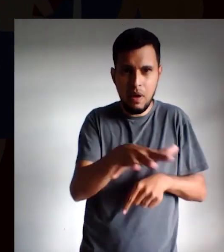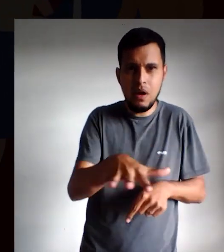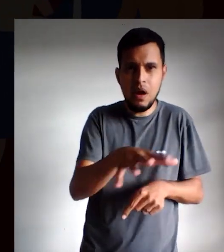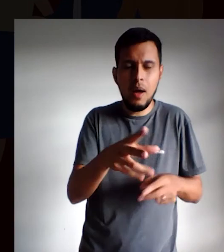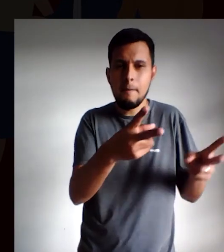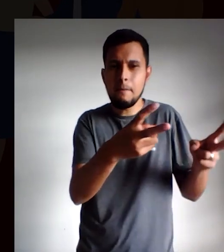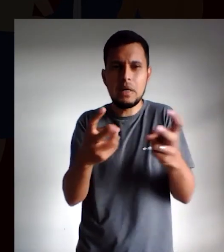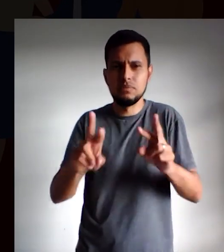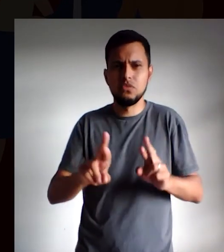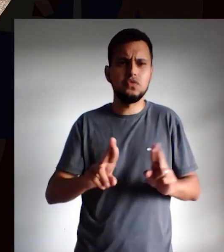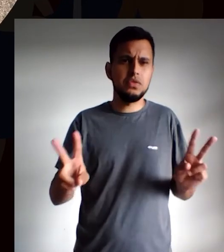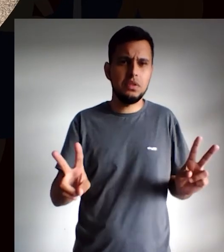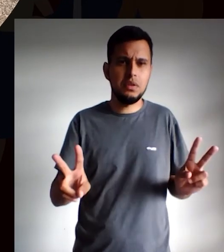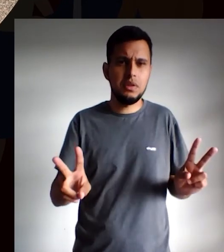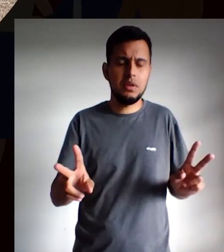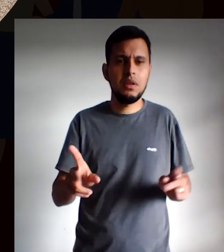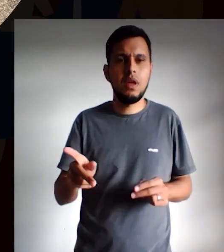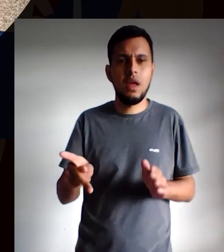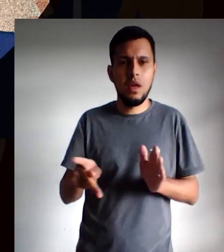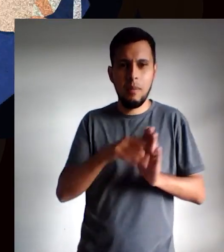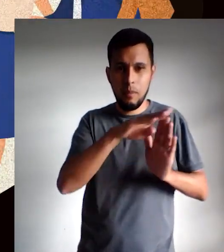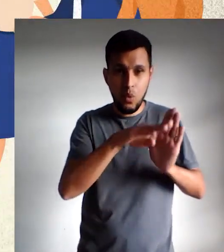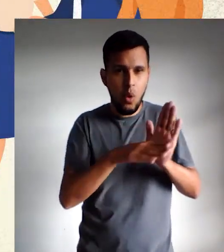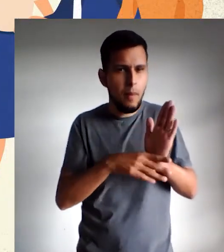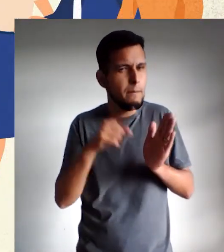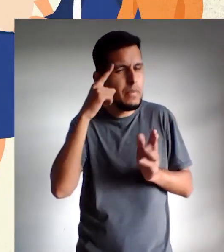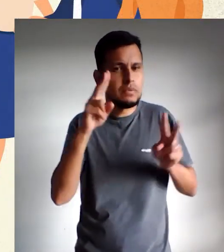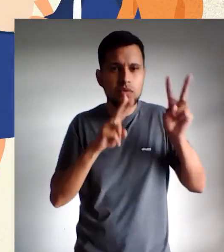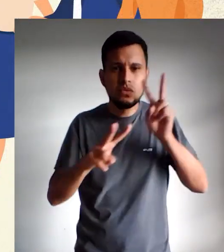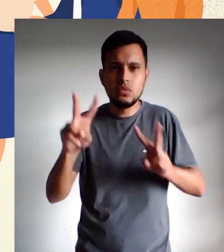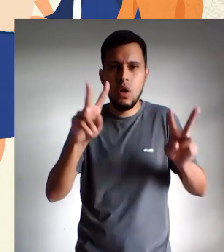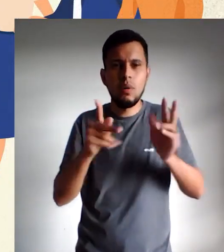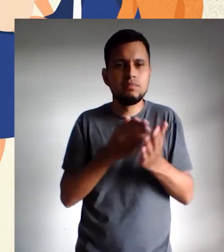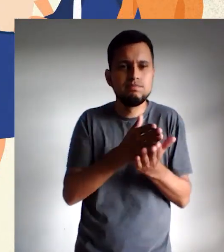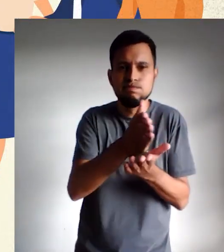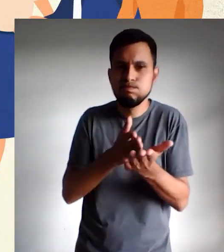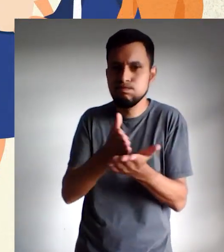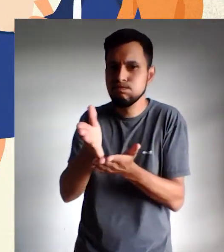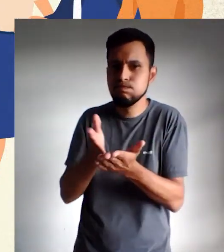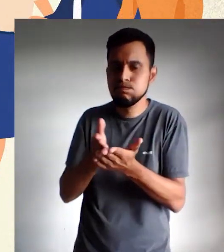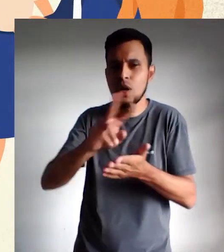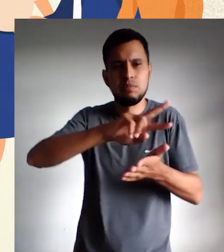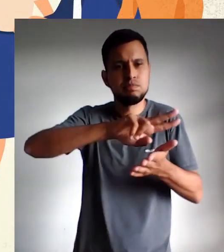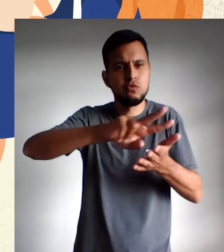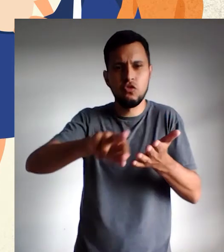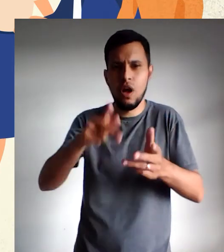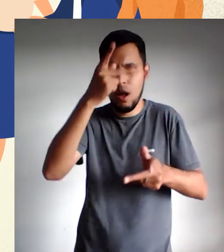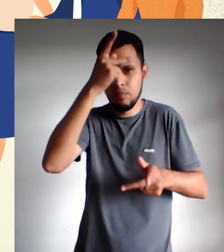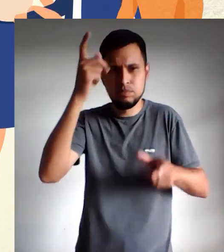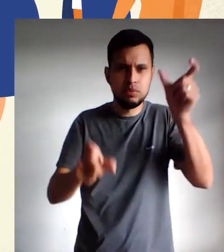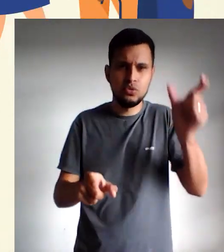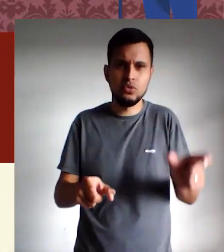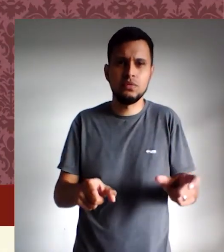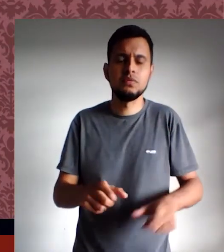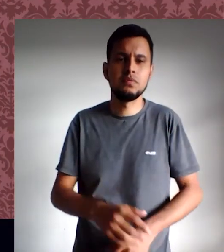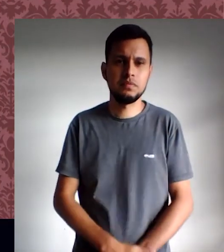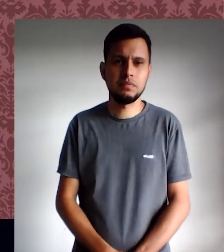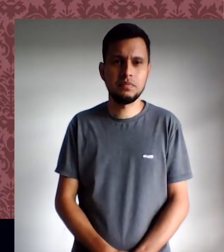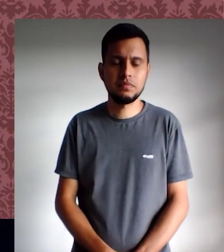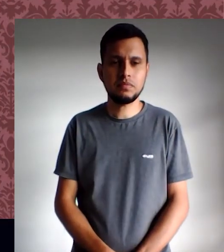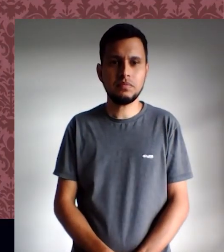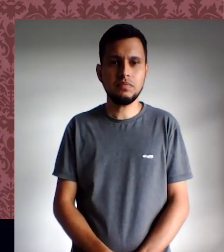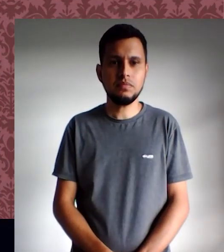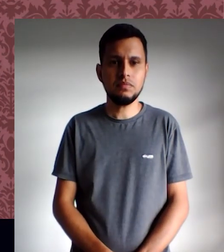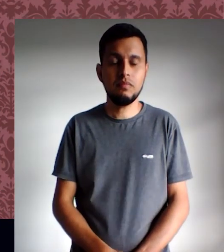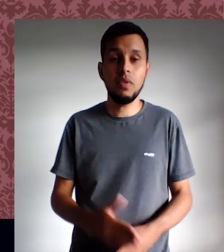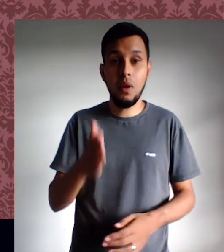que vai pensar a questão da visualidade acaba chegando em vários públicos, né, a partir disso. Pensando no Brasil, a